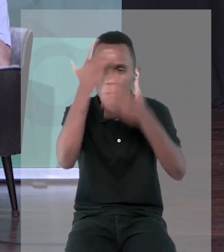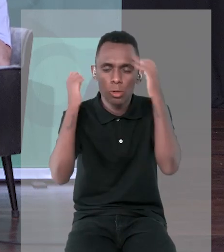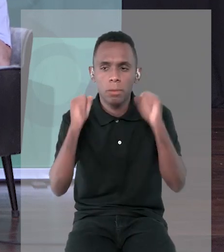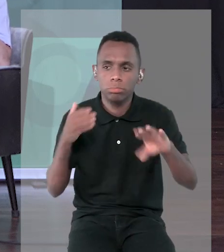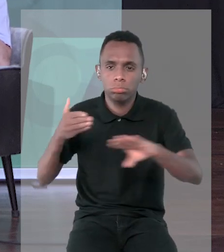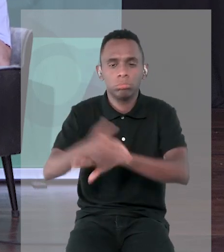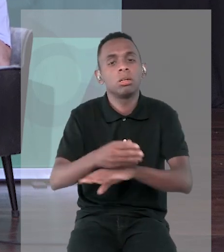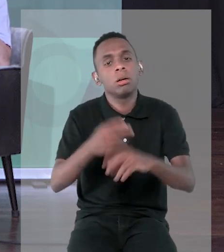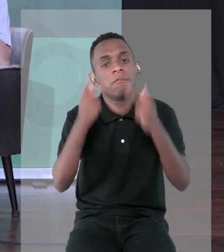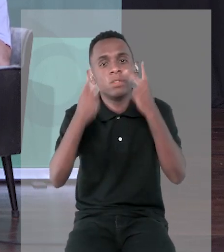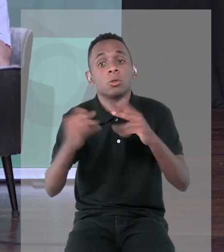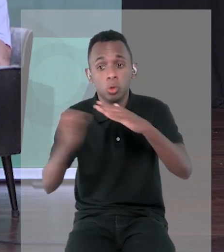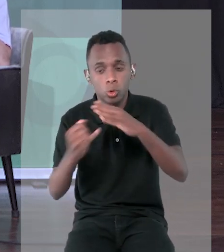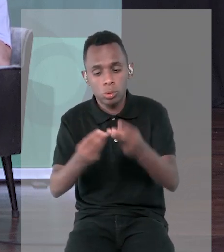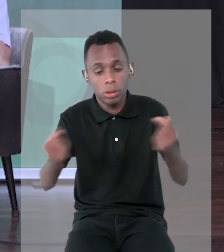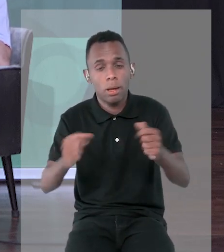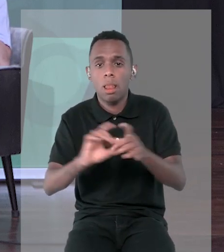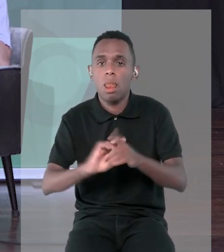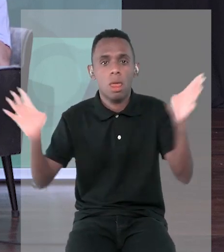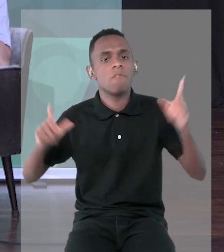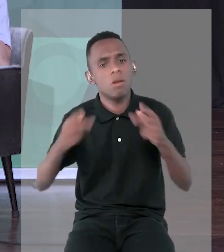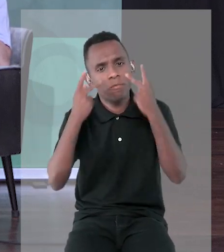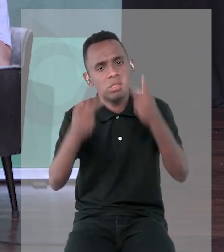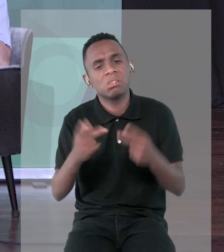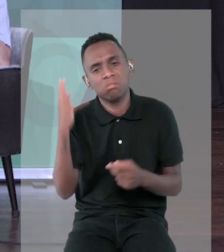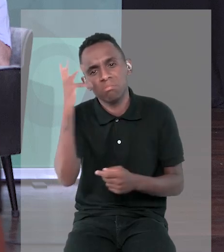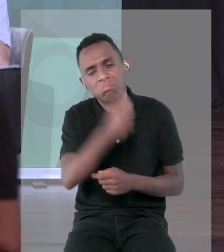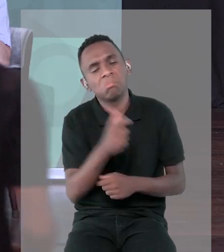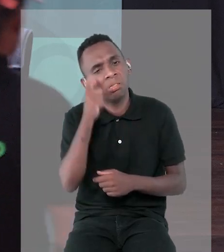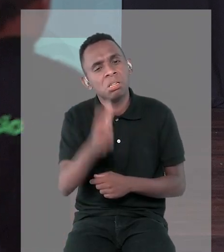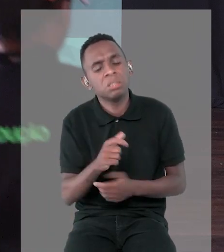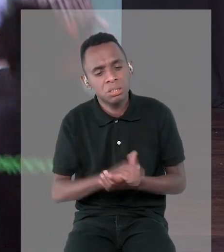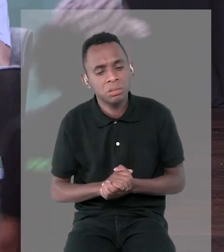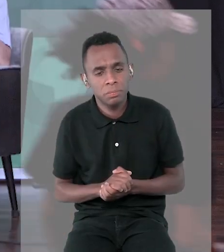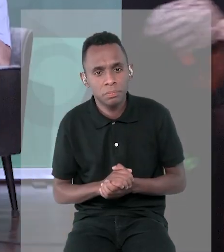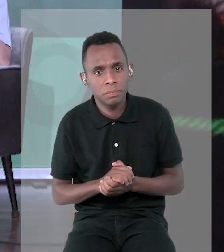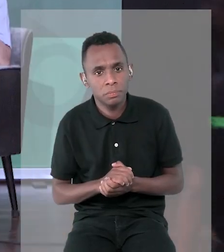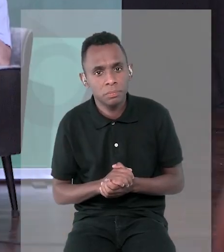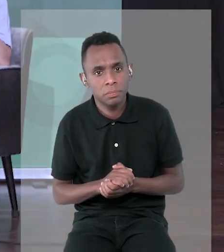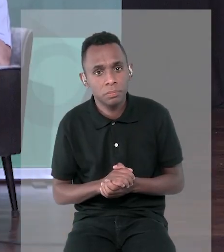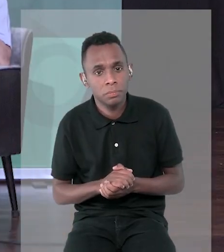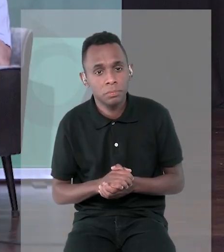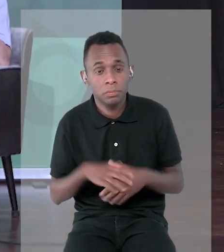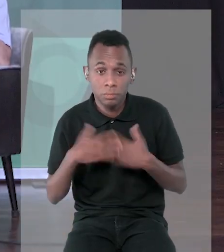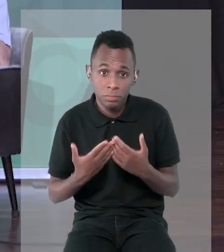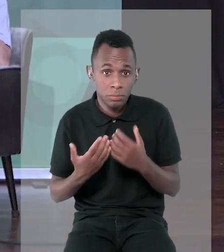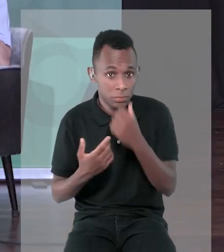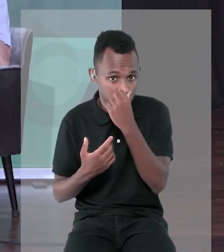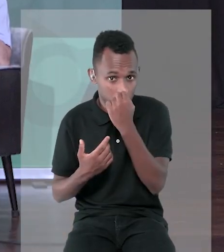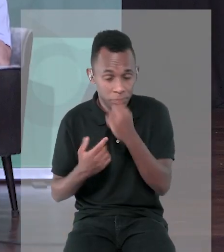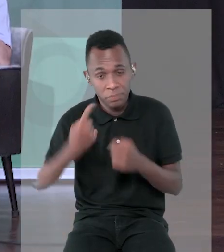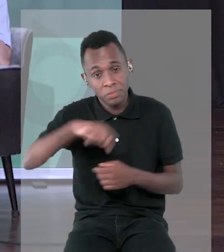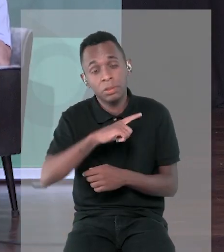Terra é aberto, e é uma visita muito interessante, é muito bonito, vale a pena ver. Olha, nós